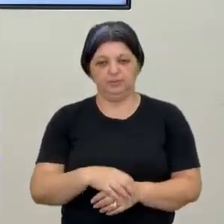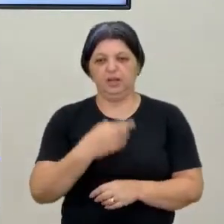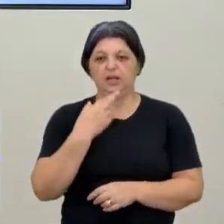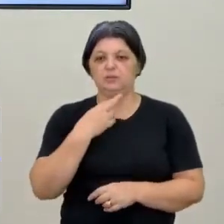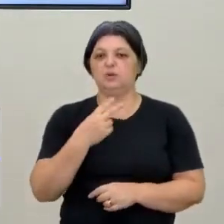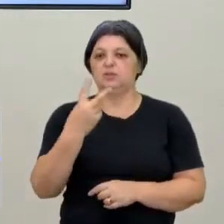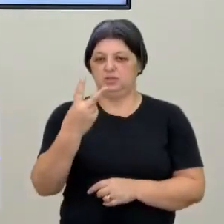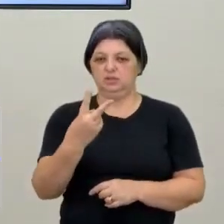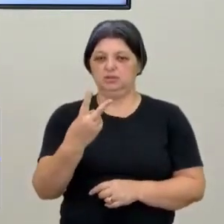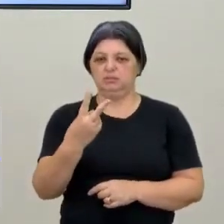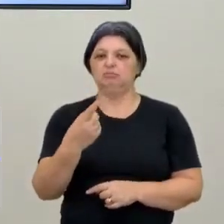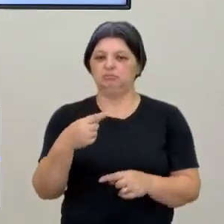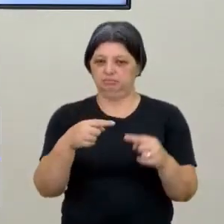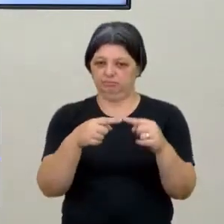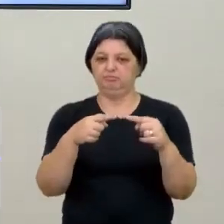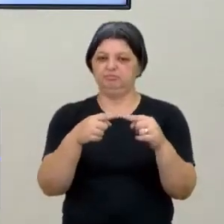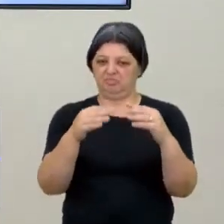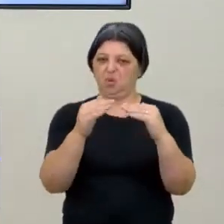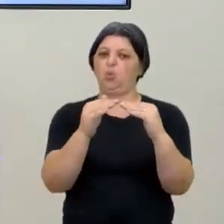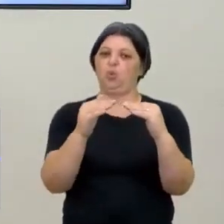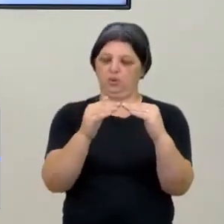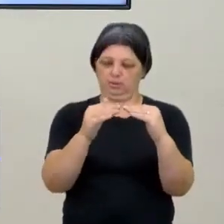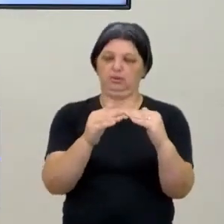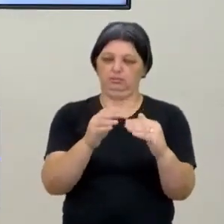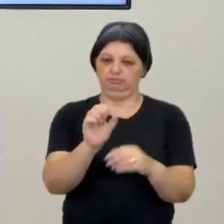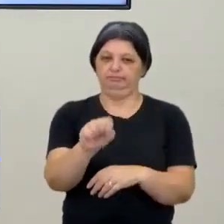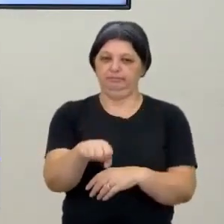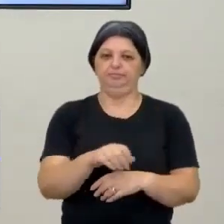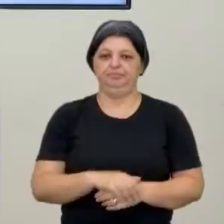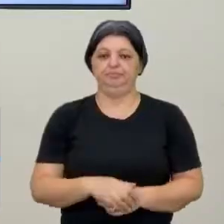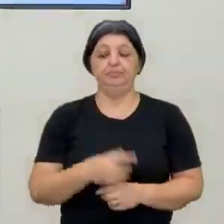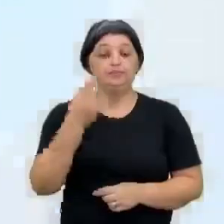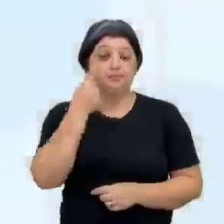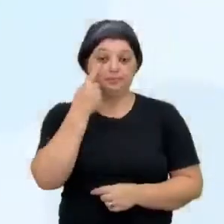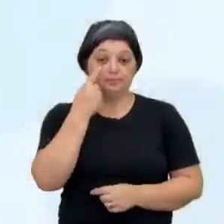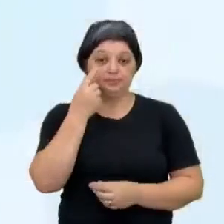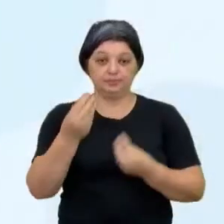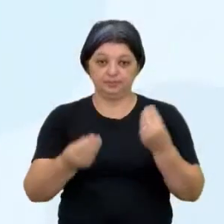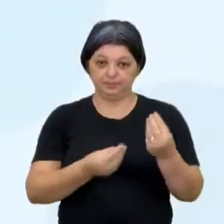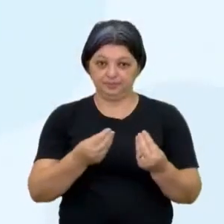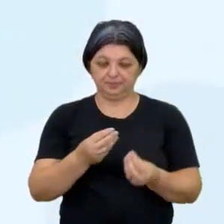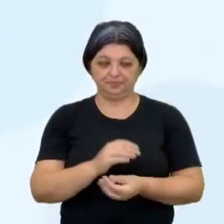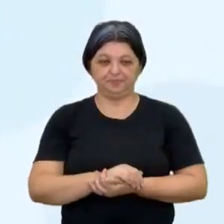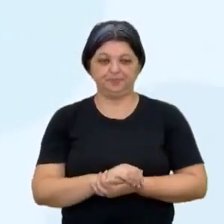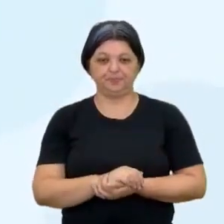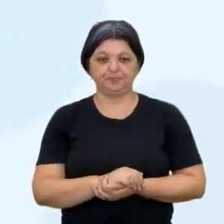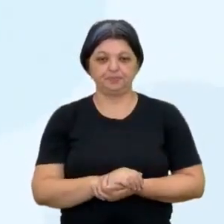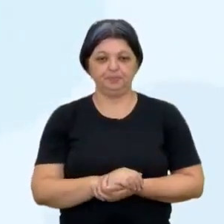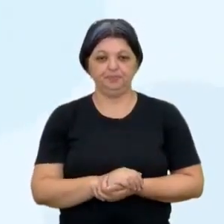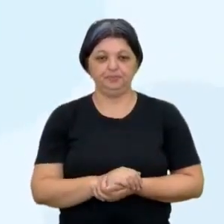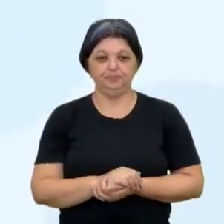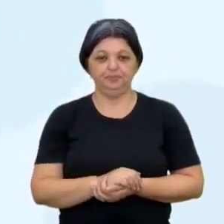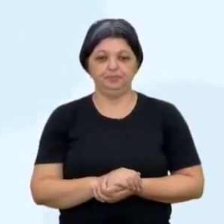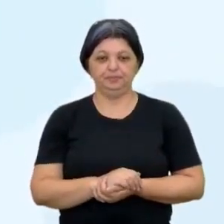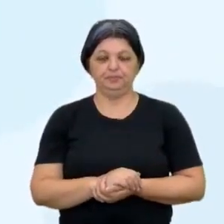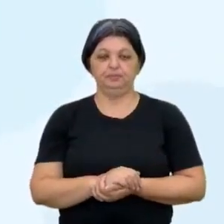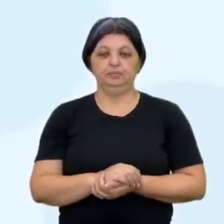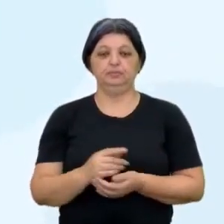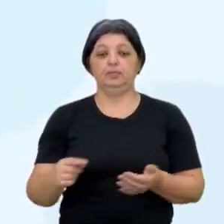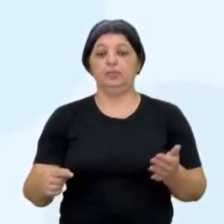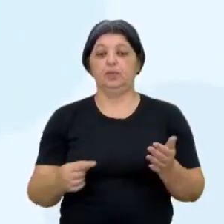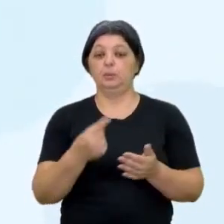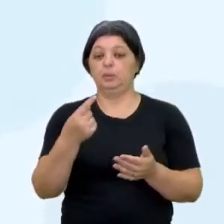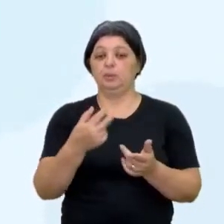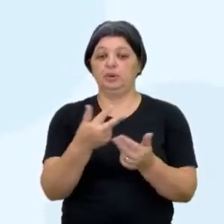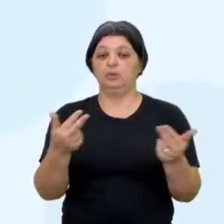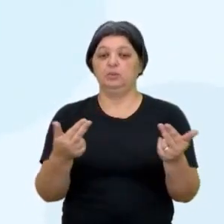tá concordando, ele disse que deu 2 também a conta dele aqui. Então vamos ver como ficou, ó. Olha aqui pra nossa telinha. Então eu vou, a primeira coisa, abaixar